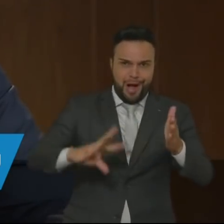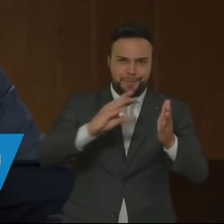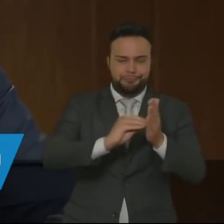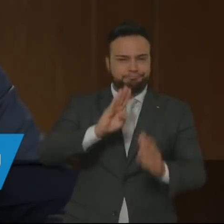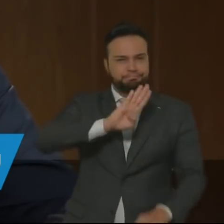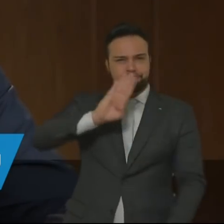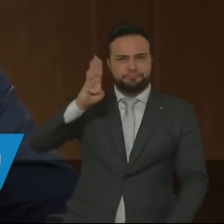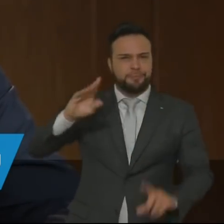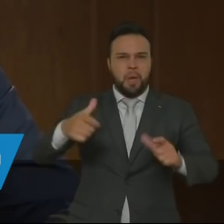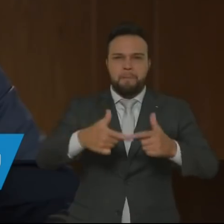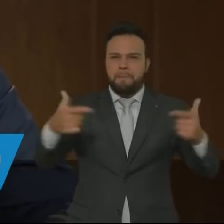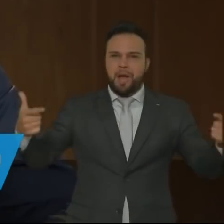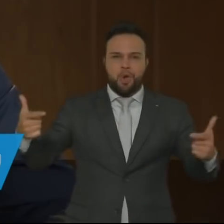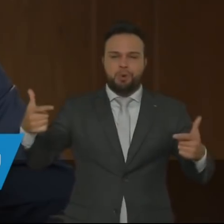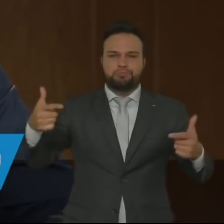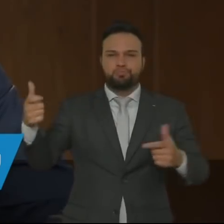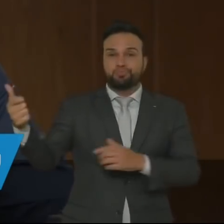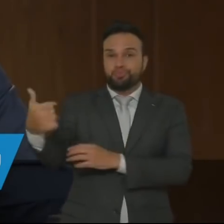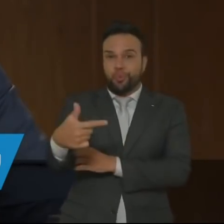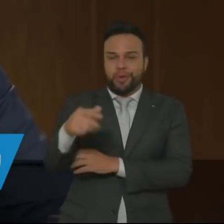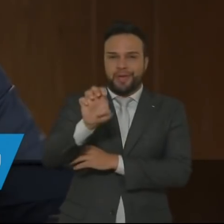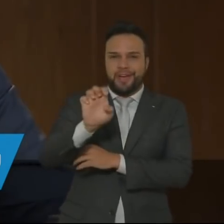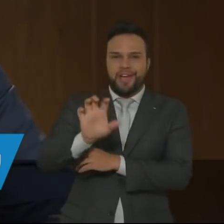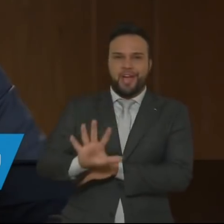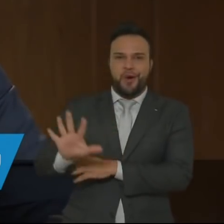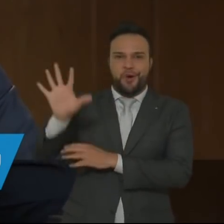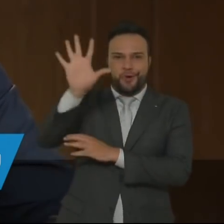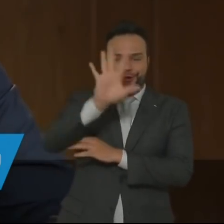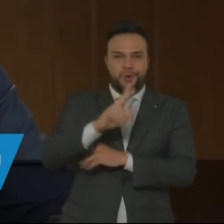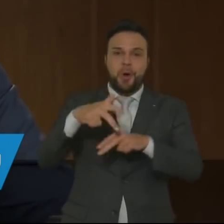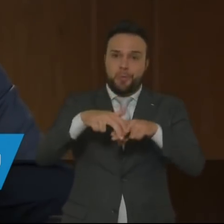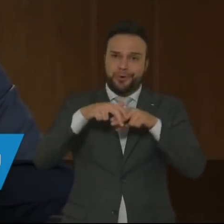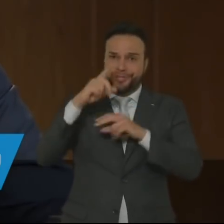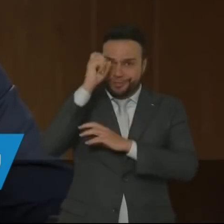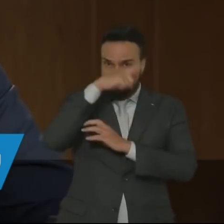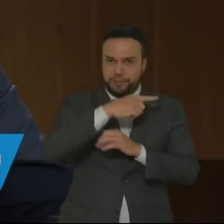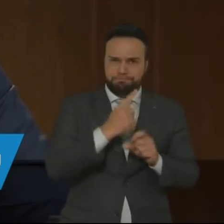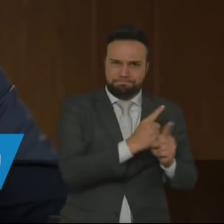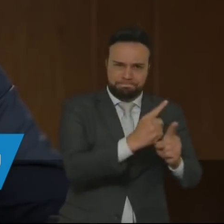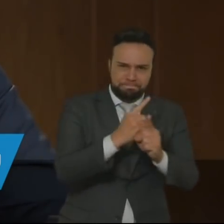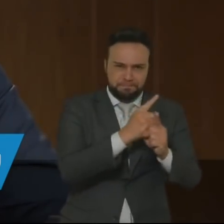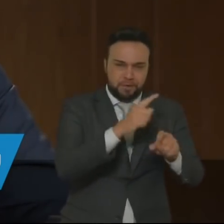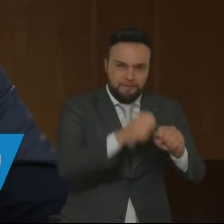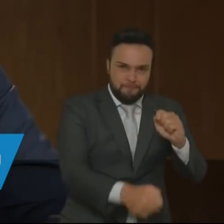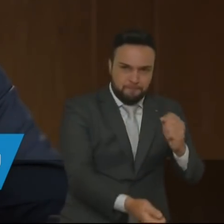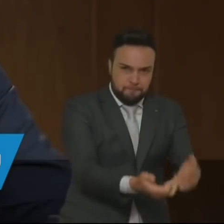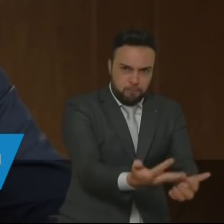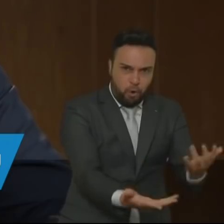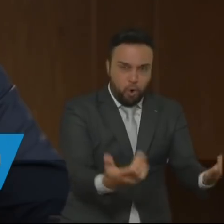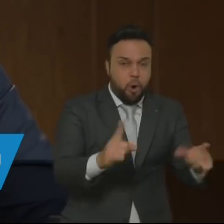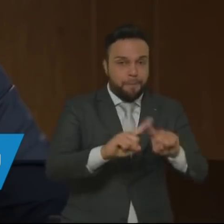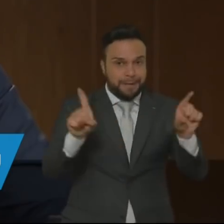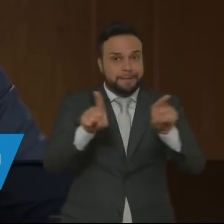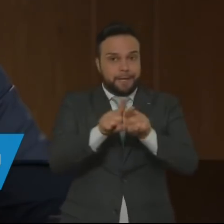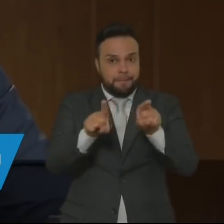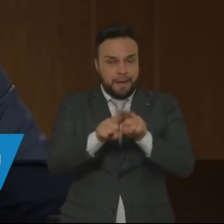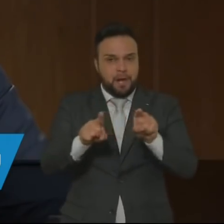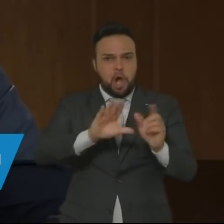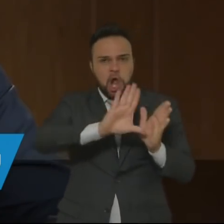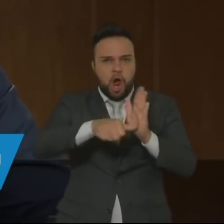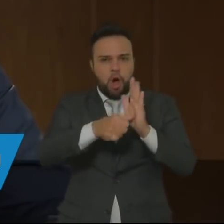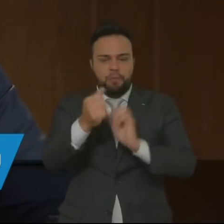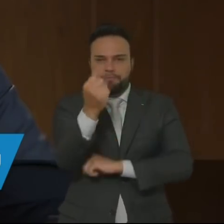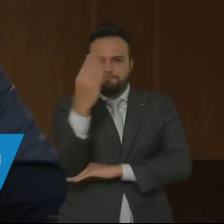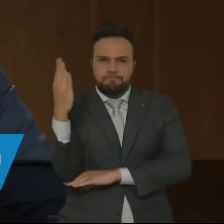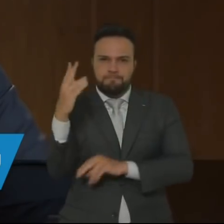maior que toda a Europa ocidental daí a dificuldade combater não só os focos de incêndio mas também a